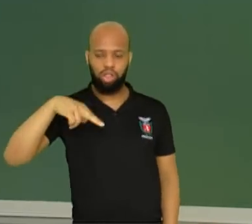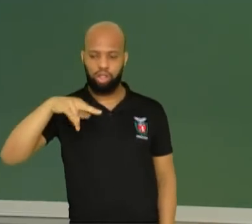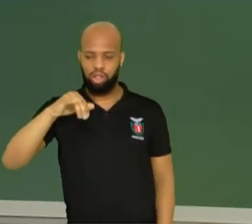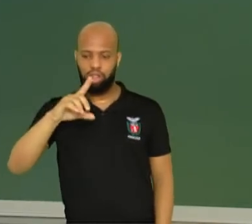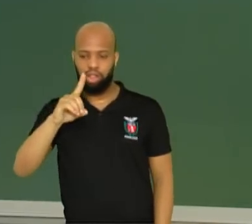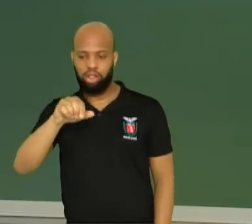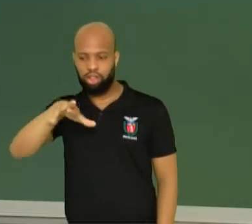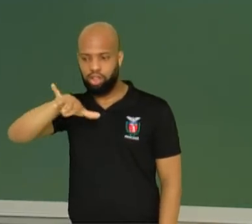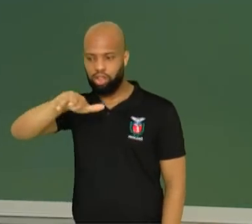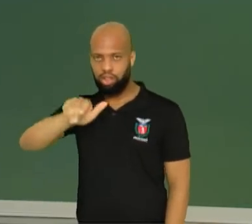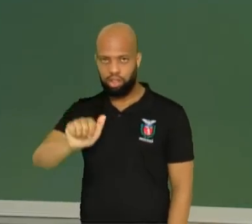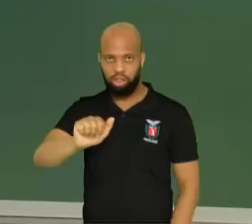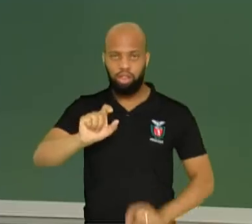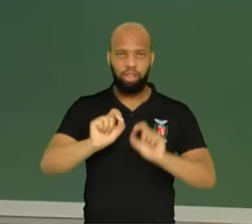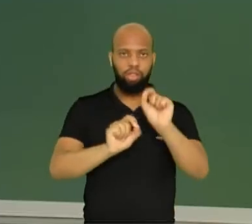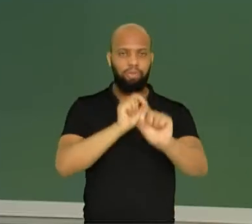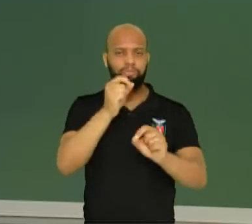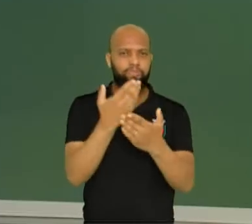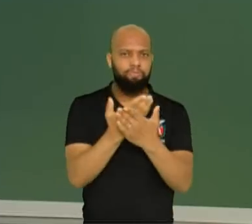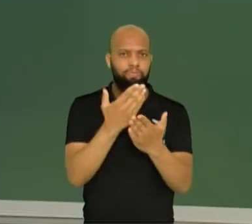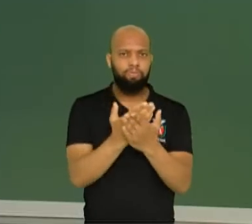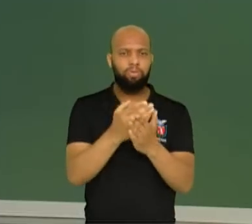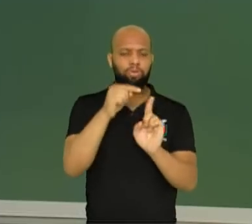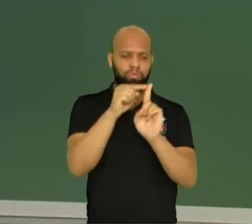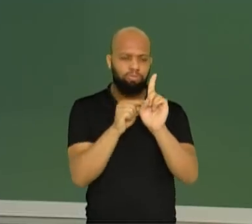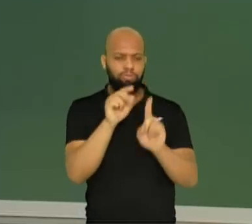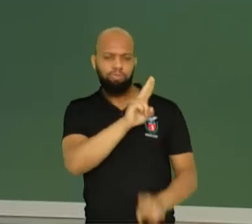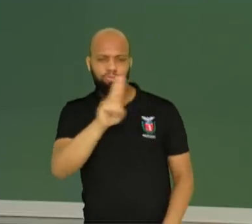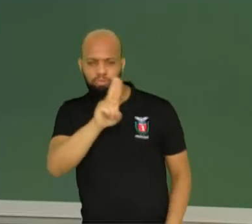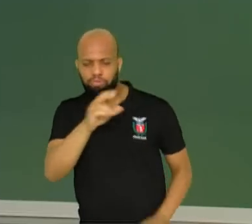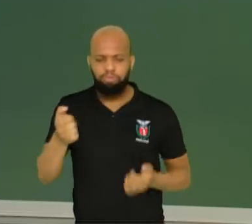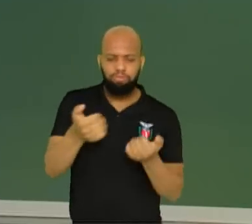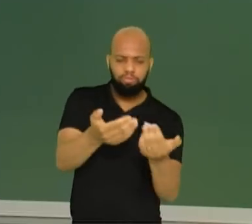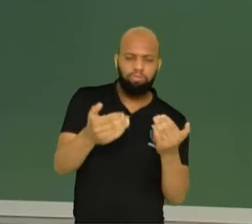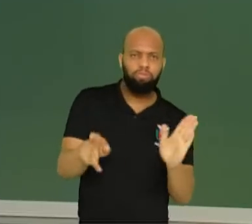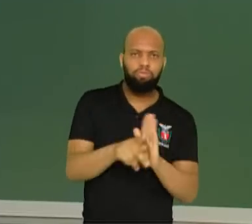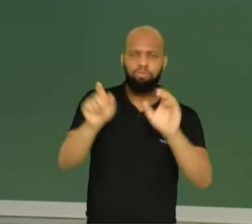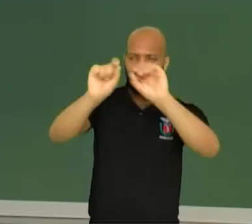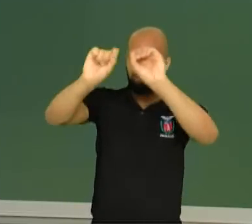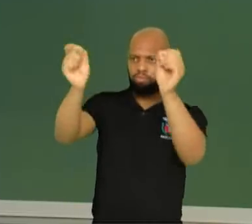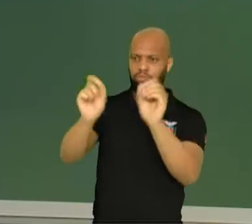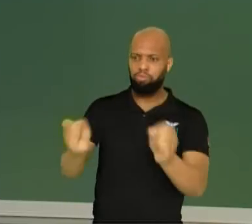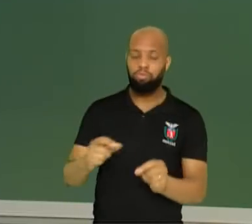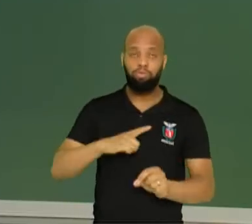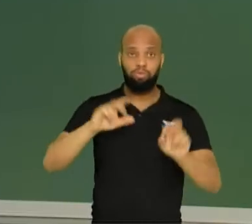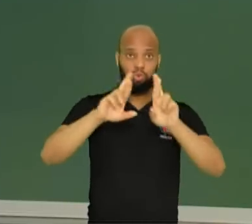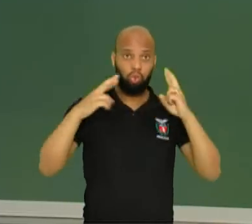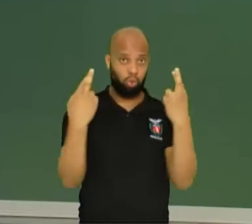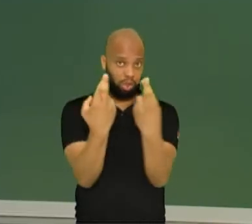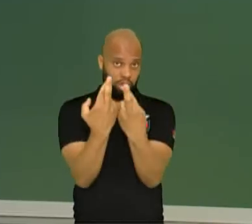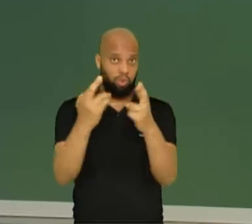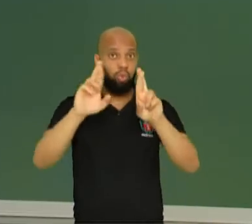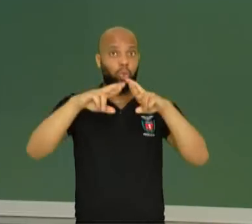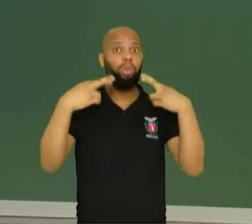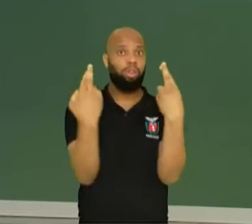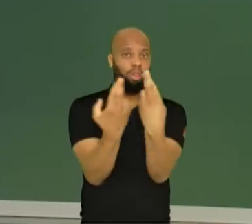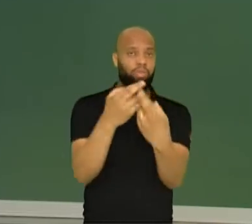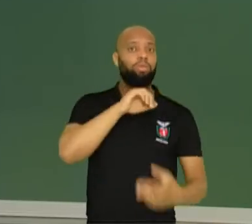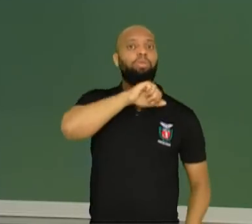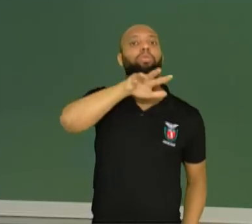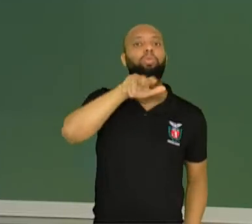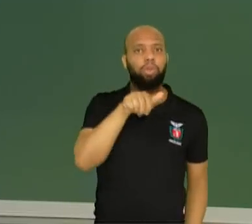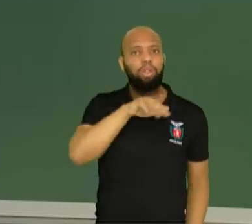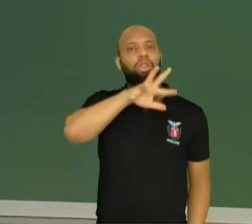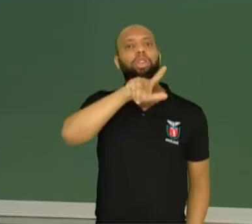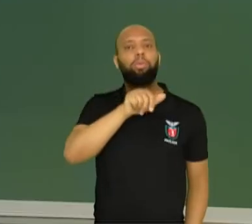de classificação dos organismos, a gente deu aqueles tópicos taxonômicos que tinha o reino, então o reino animal, e aí